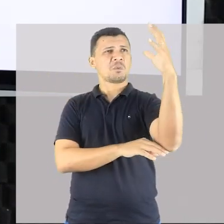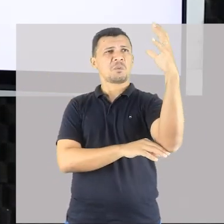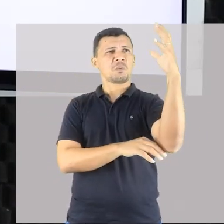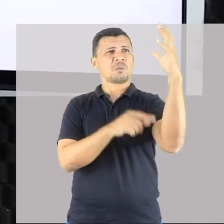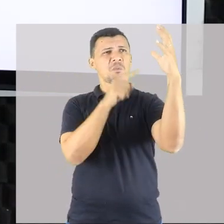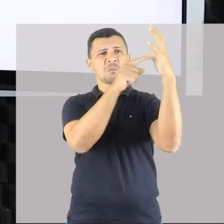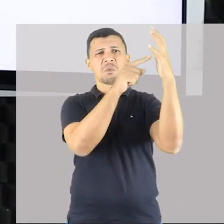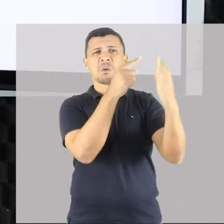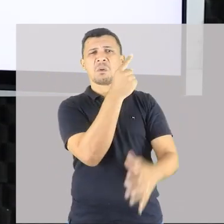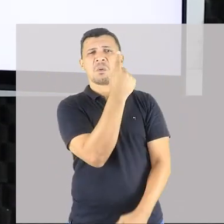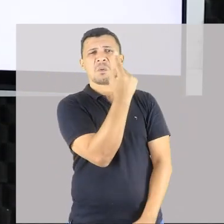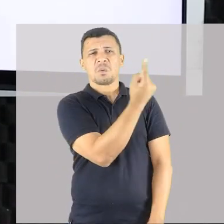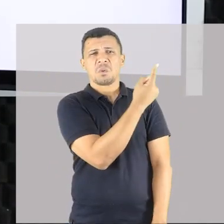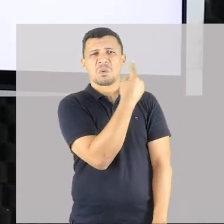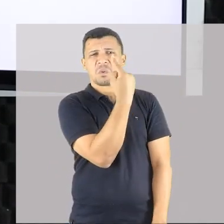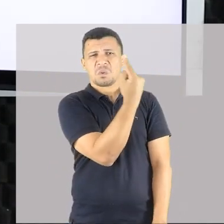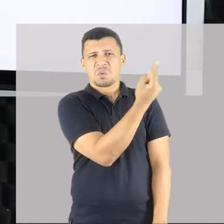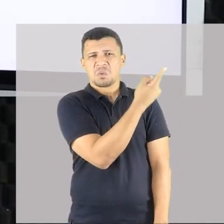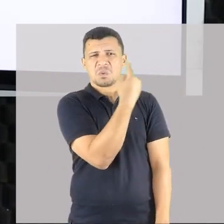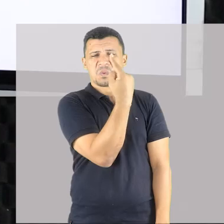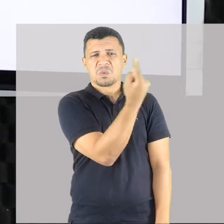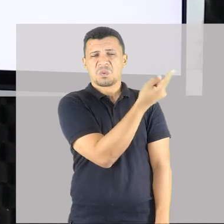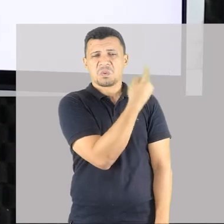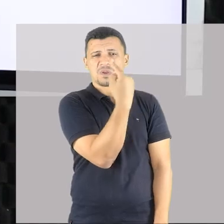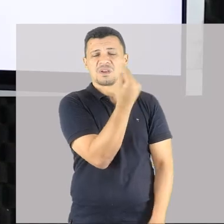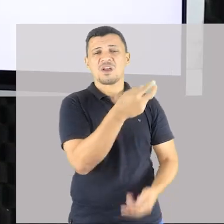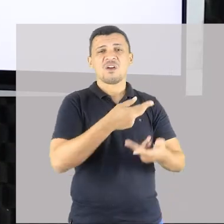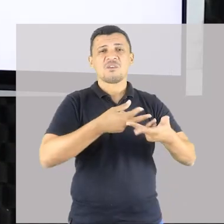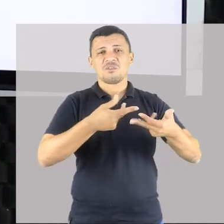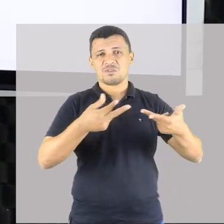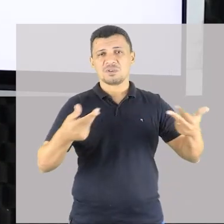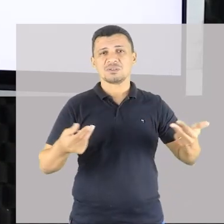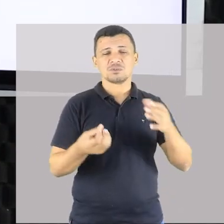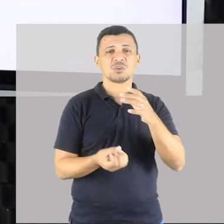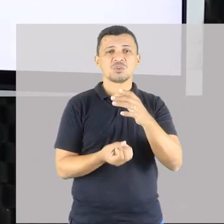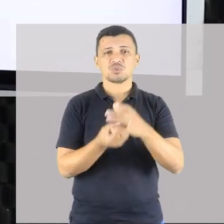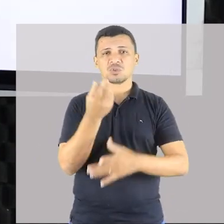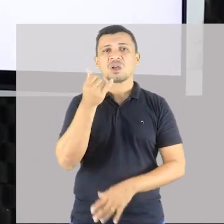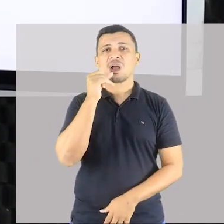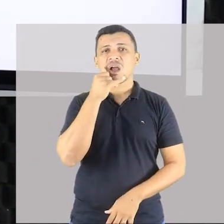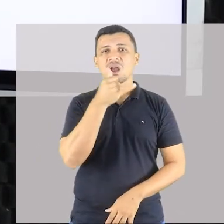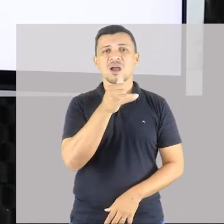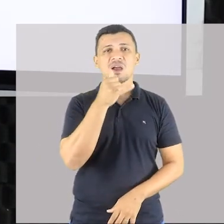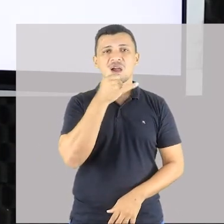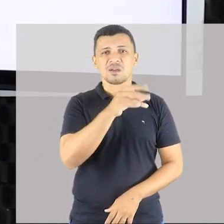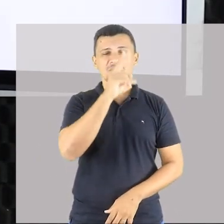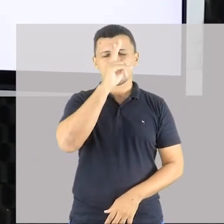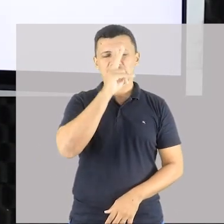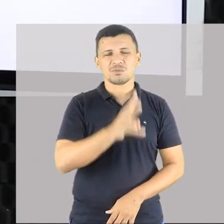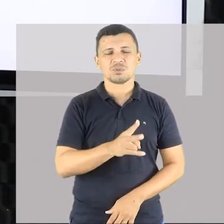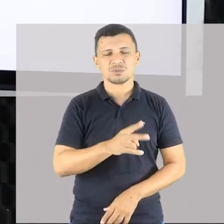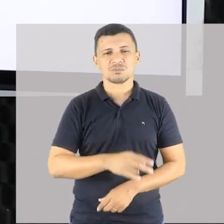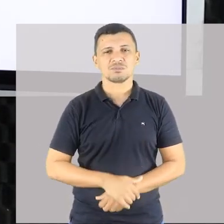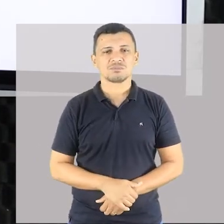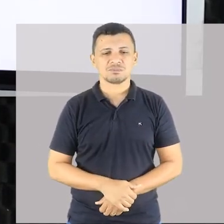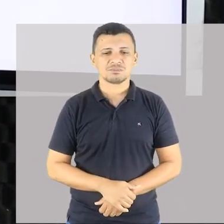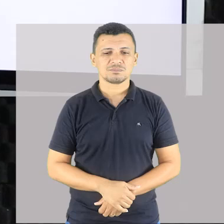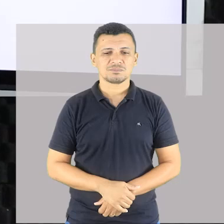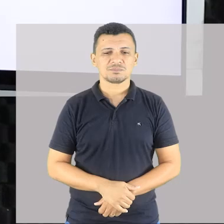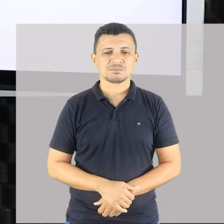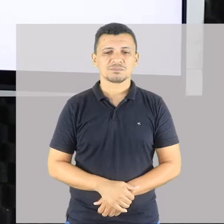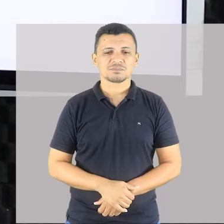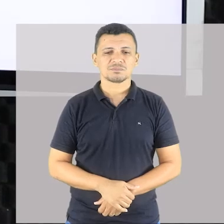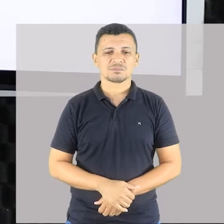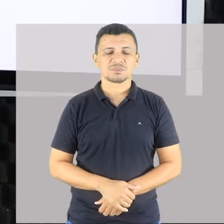giram lá a turbina, variando o fluxo magnético, gerando corrente elétrica, tá? Gerando força eletromotriz.